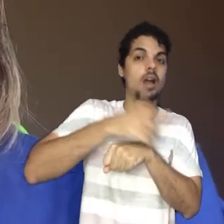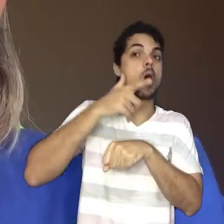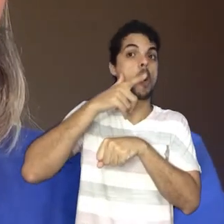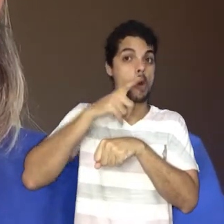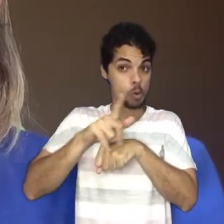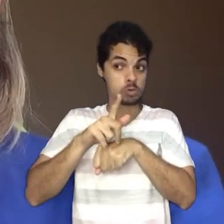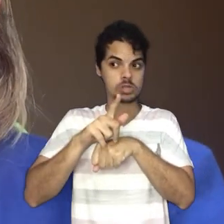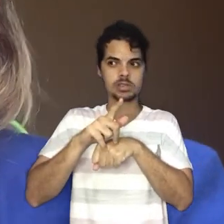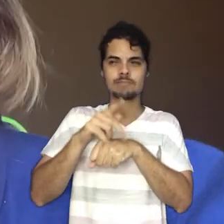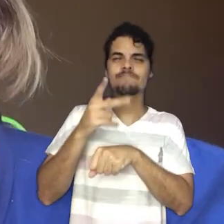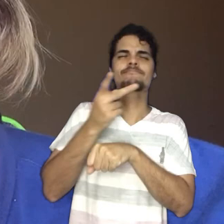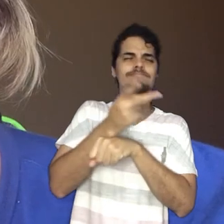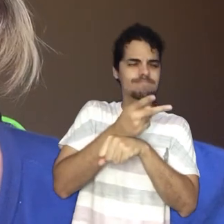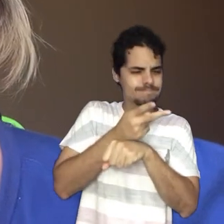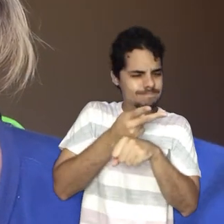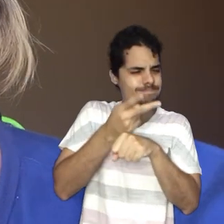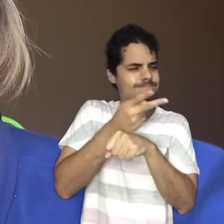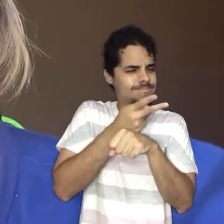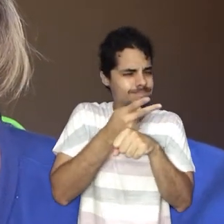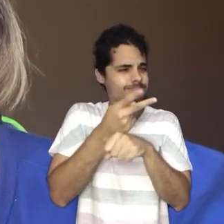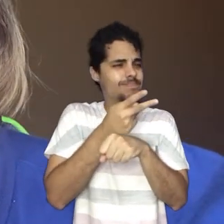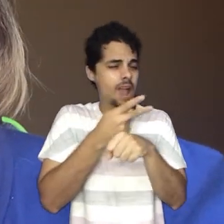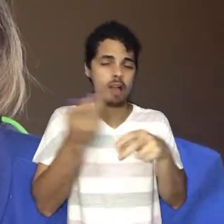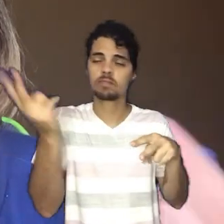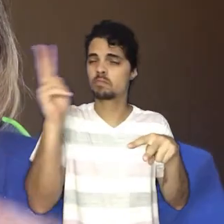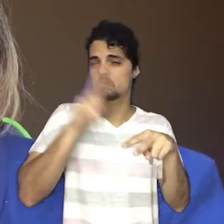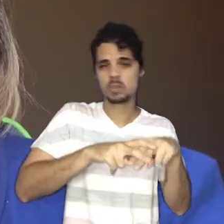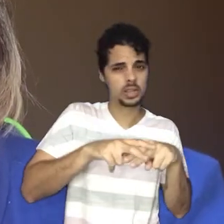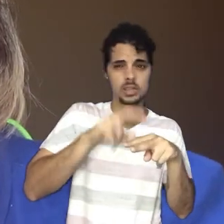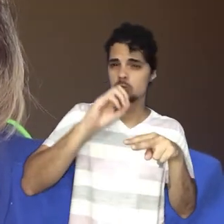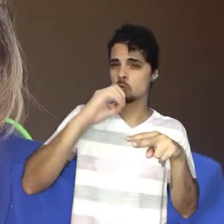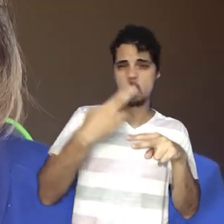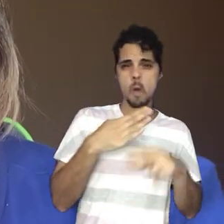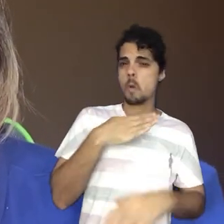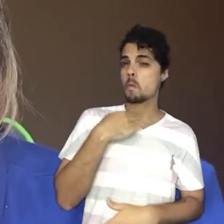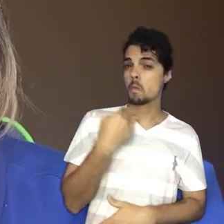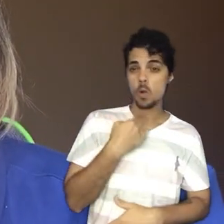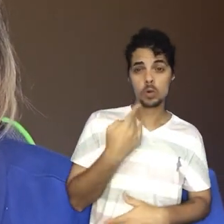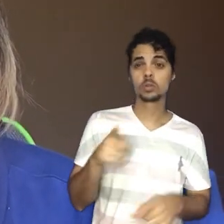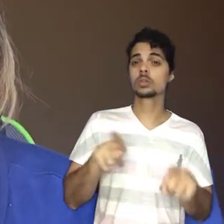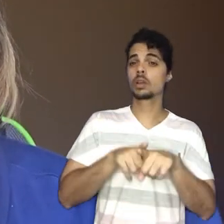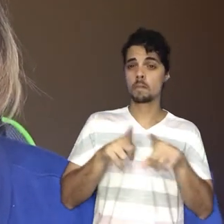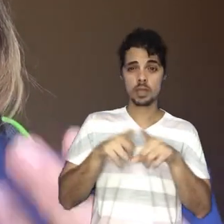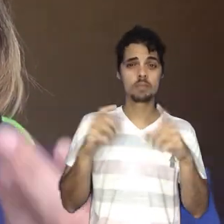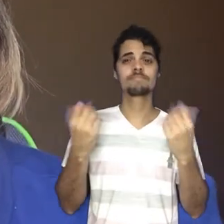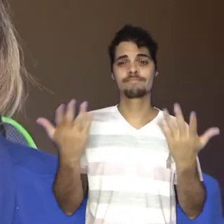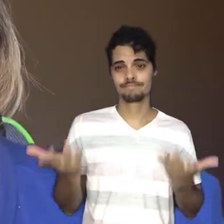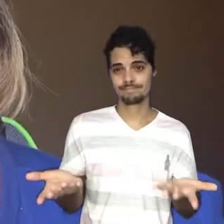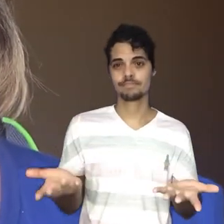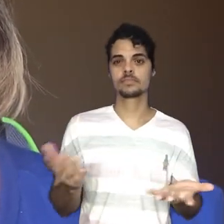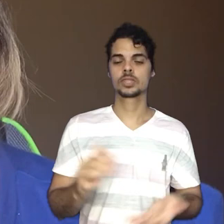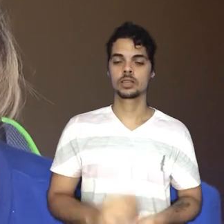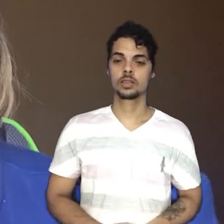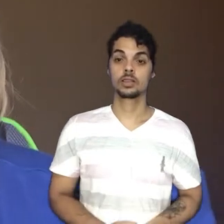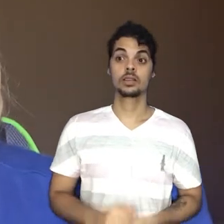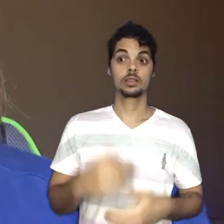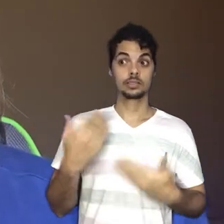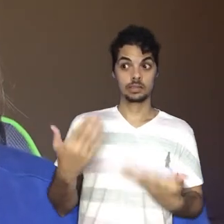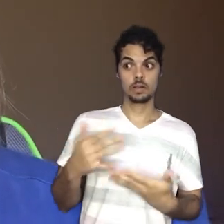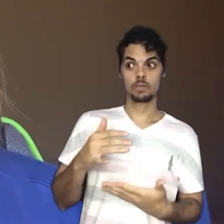isso sofre uma perseguição. Portugal, temendo ter suas terras invadidas e a coroa